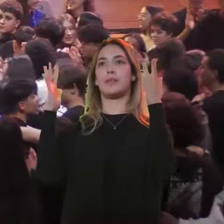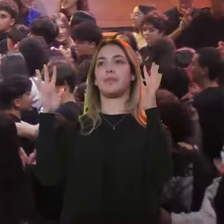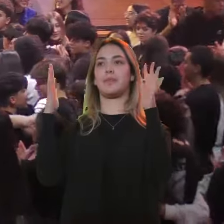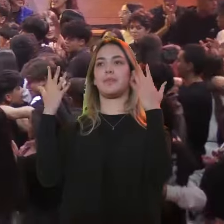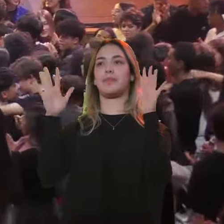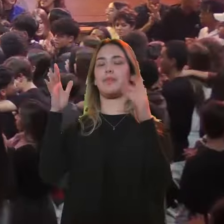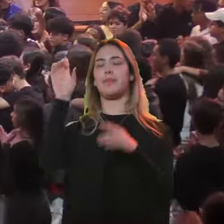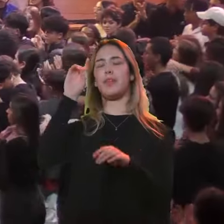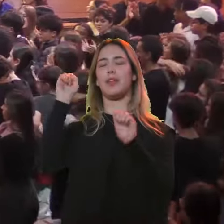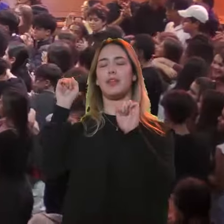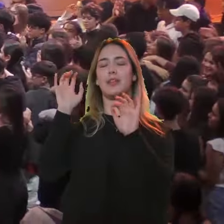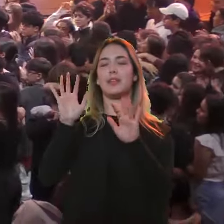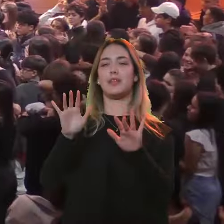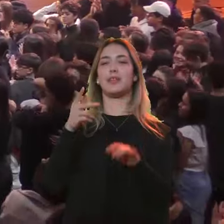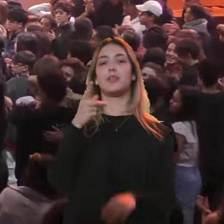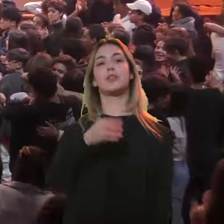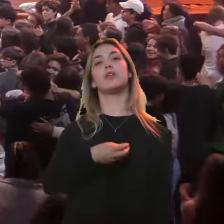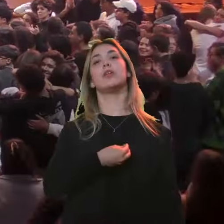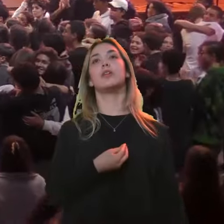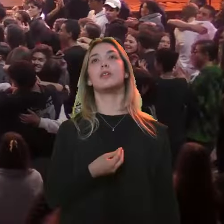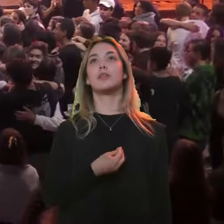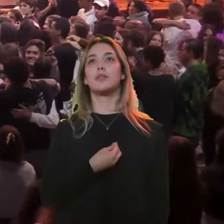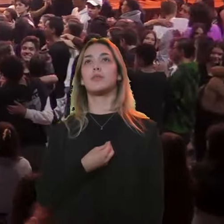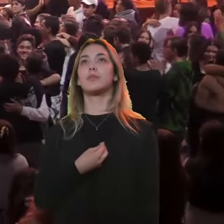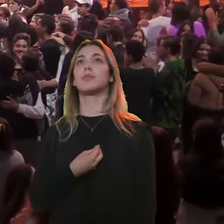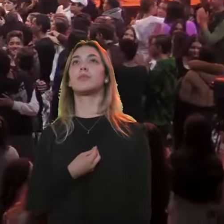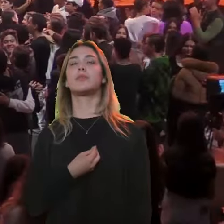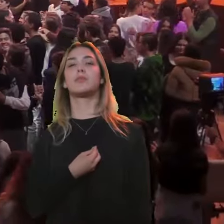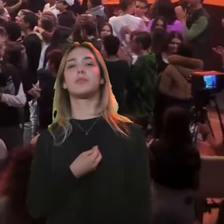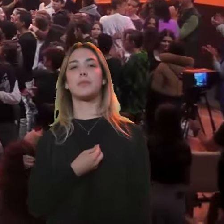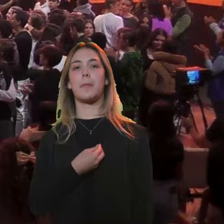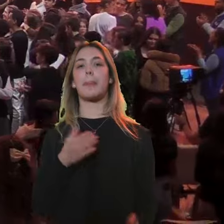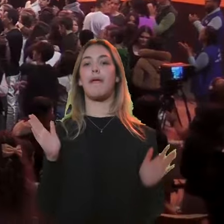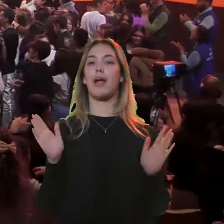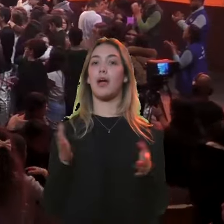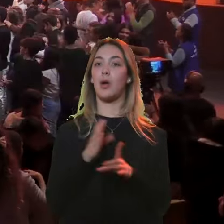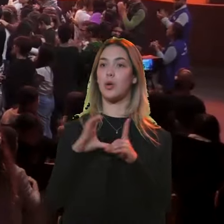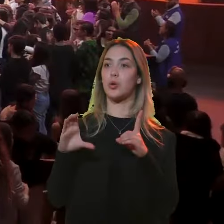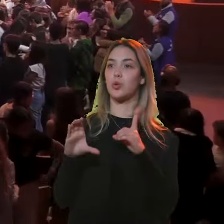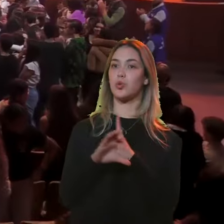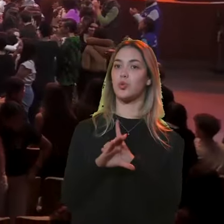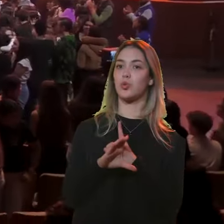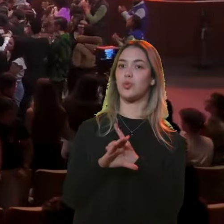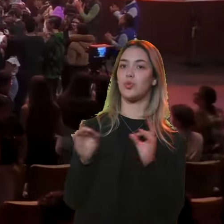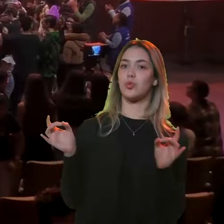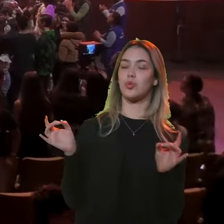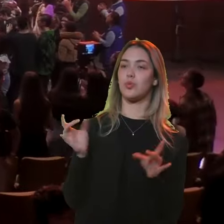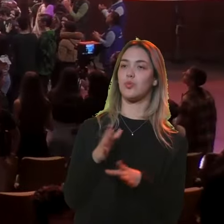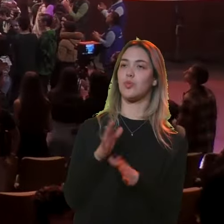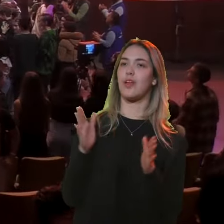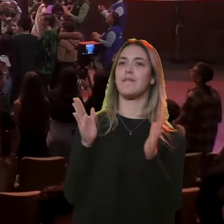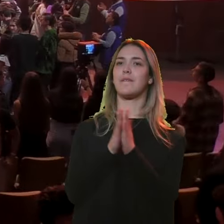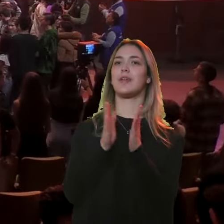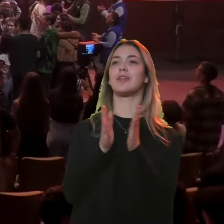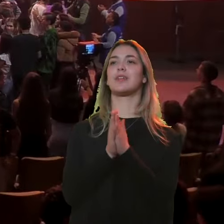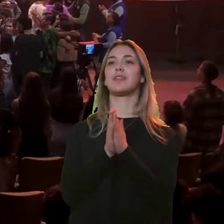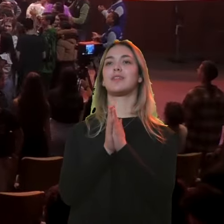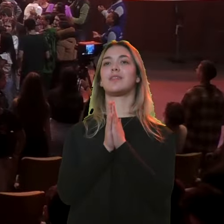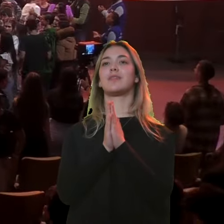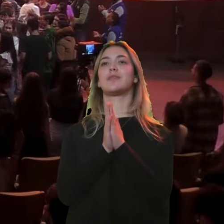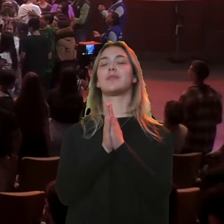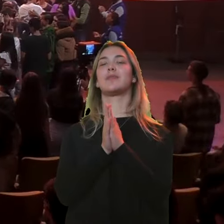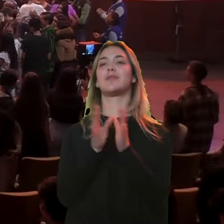Deus abençoe a sua vida. Nós vamos encerrar esse culto. Eu vou fazer a oração aqui. Feche seu olho de novo só para